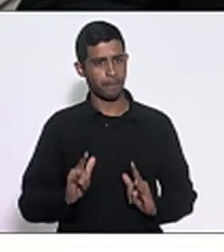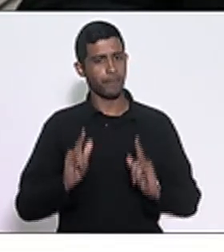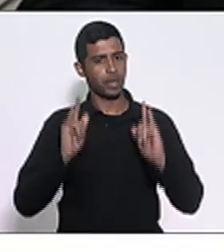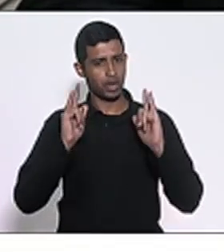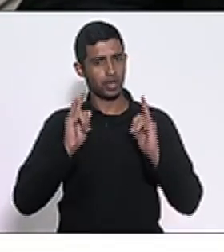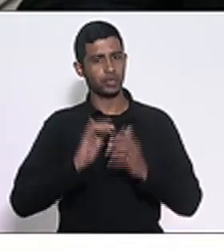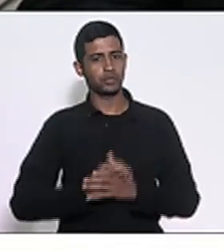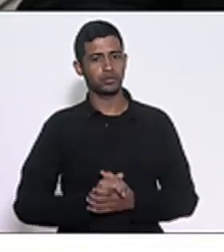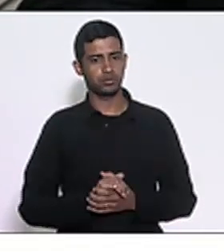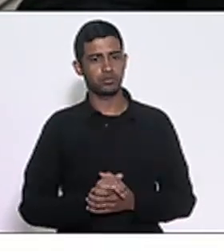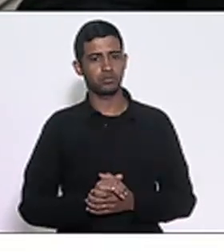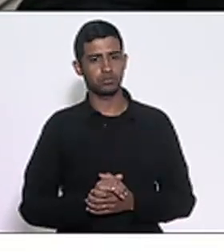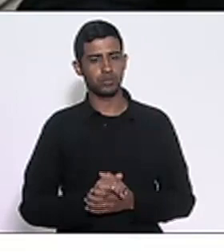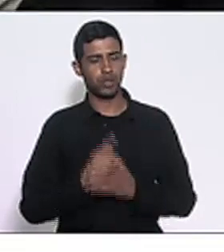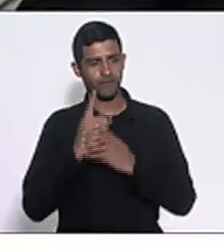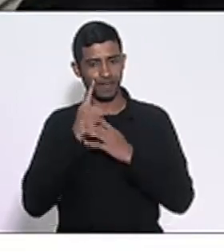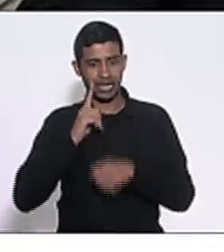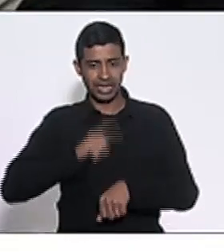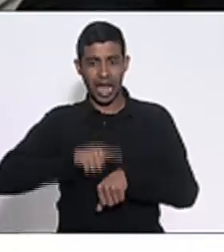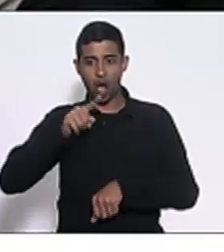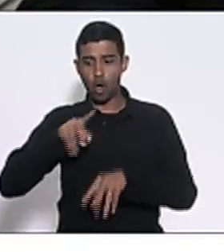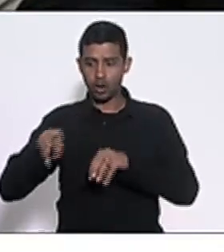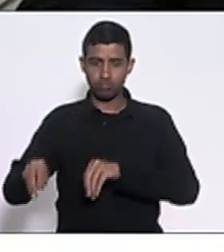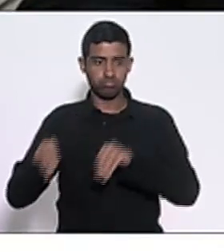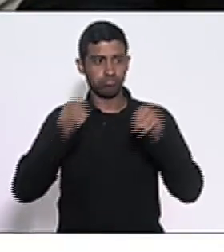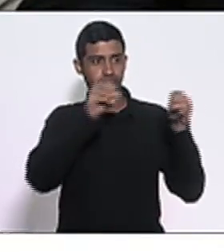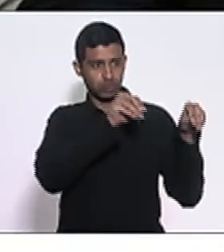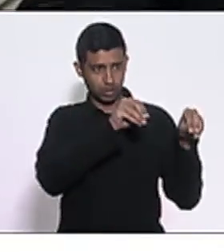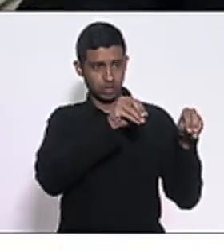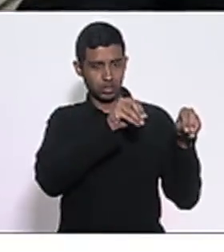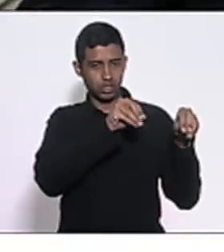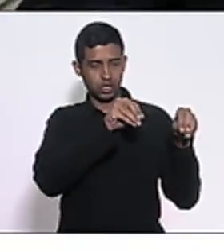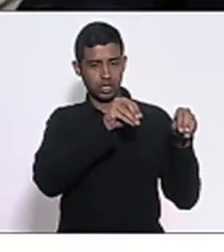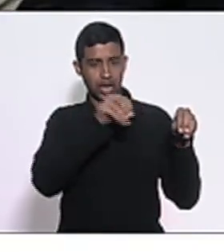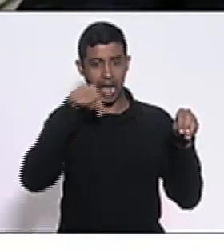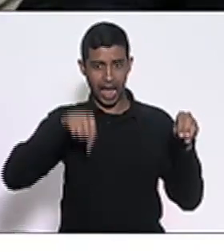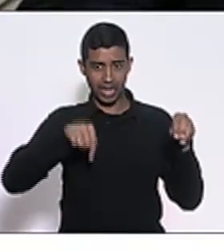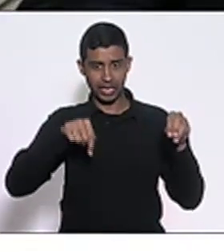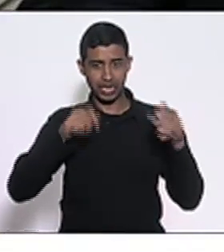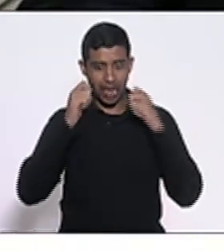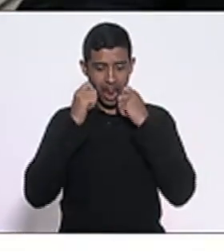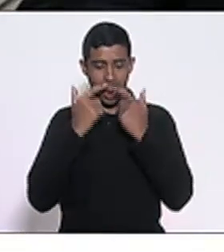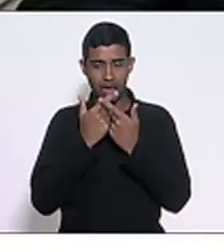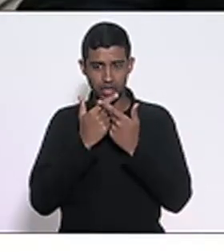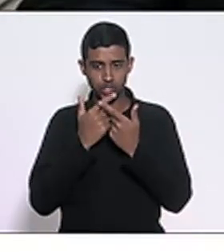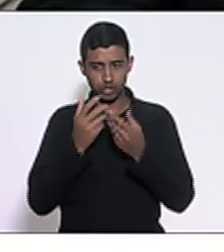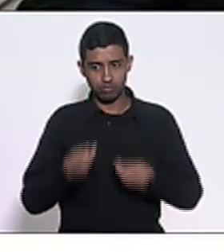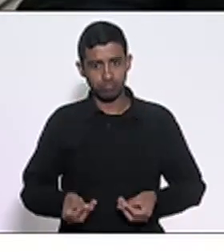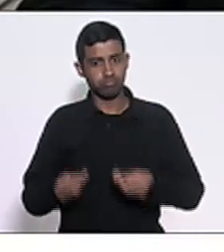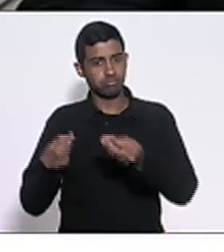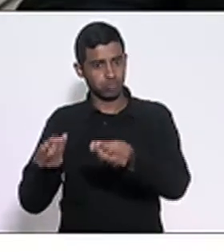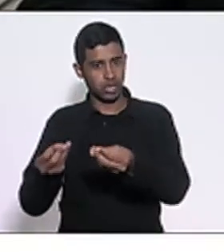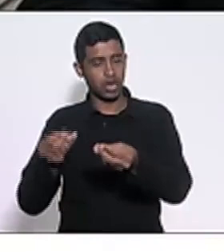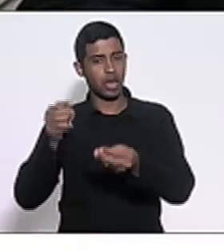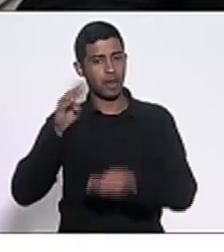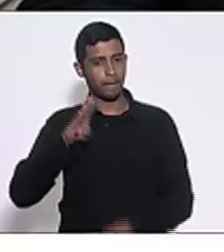realmente, assim que houver a mudança, ele passe para as mãos do Prodege, como consta